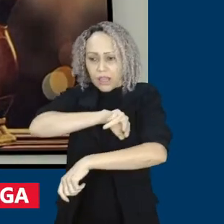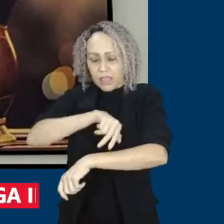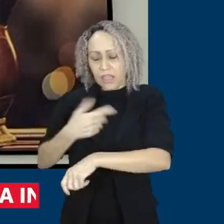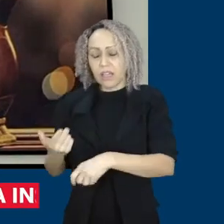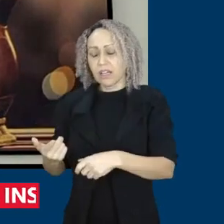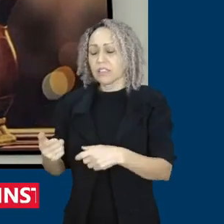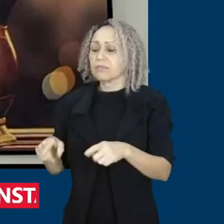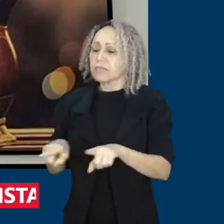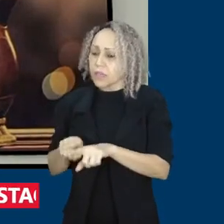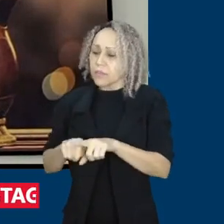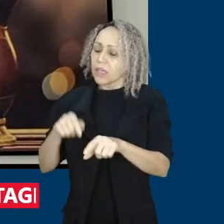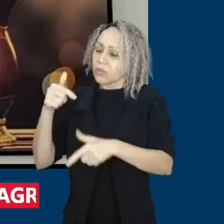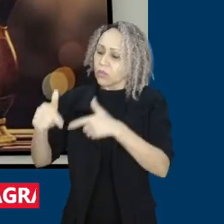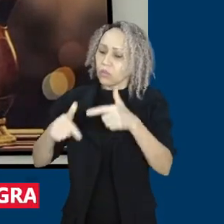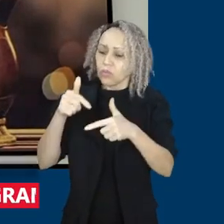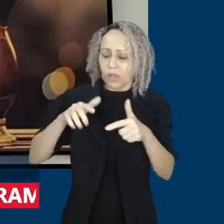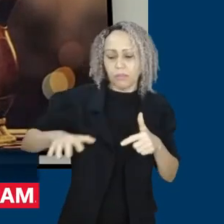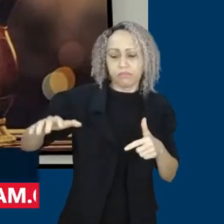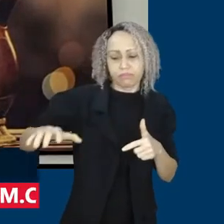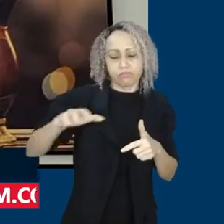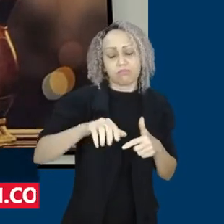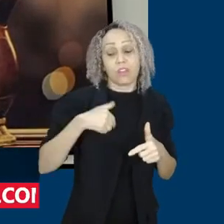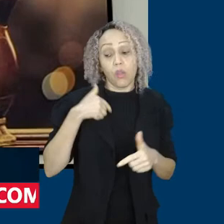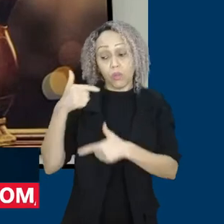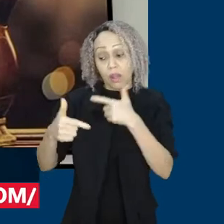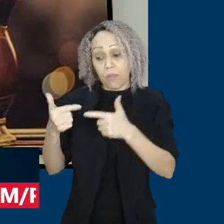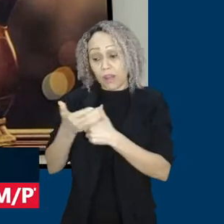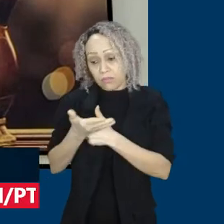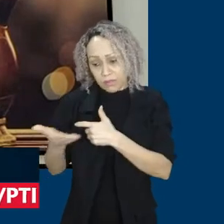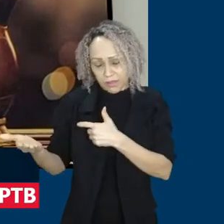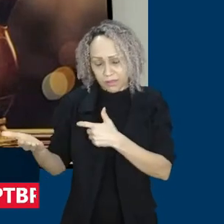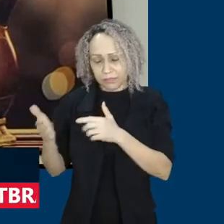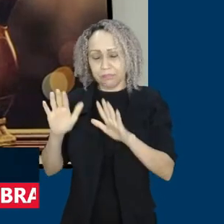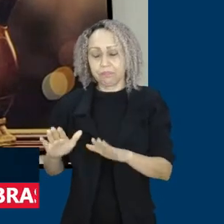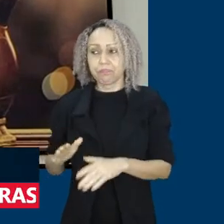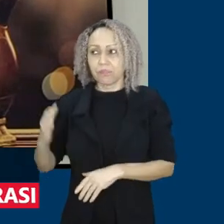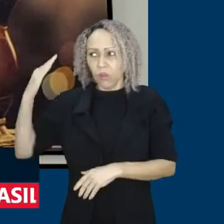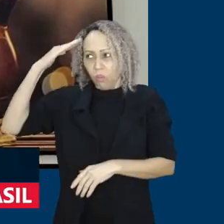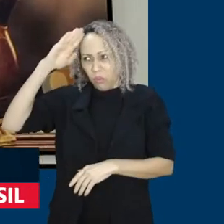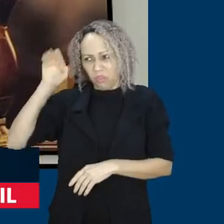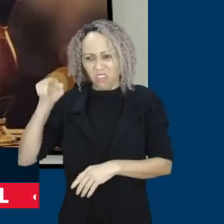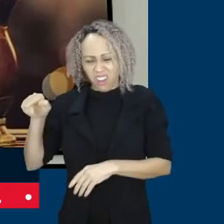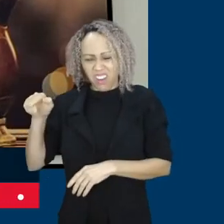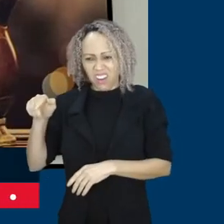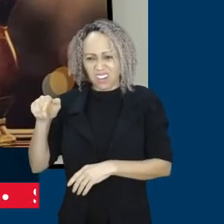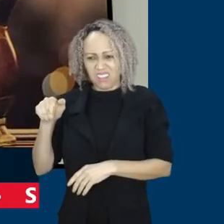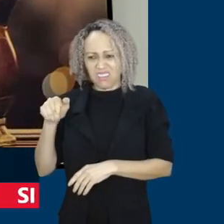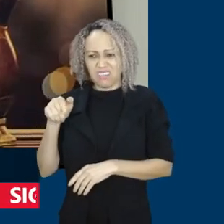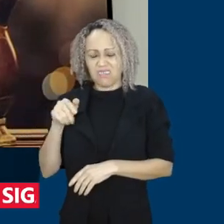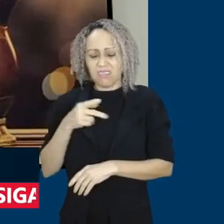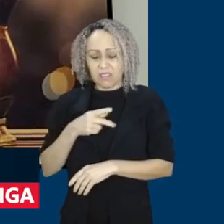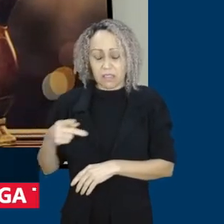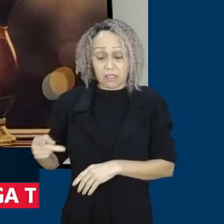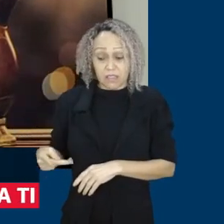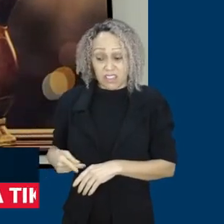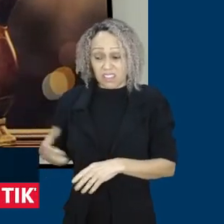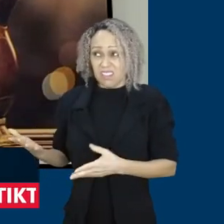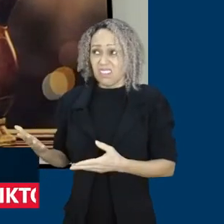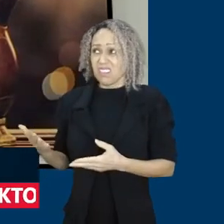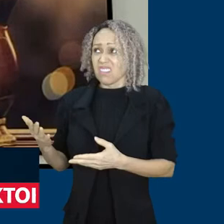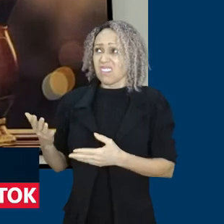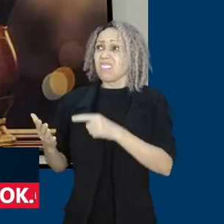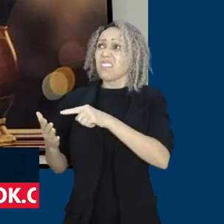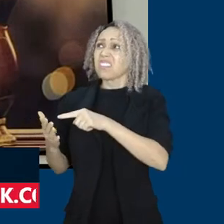do trabalho O governo atual entrega o país quebrado